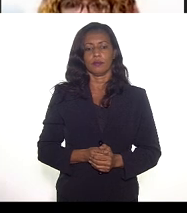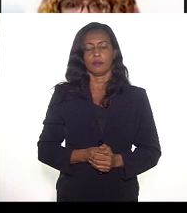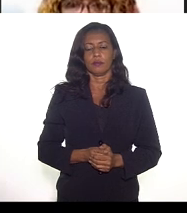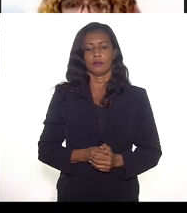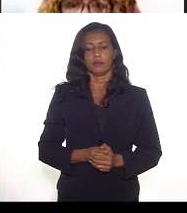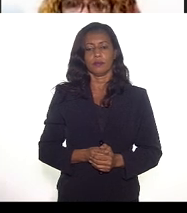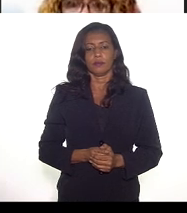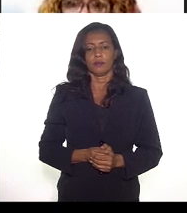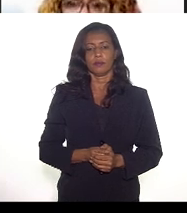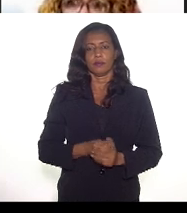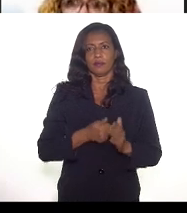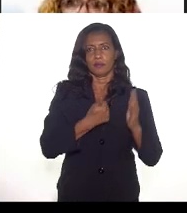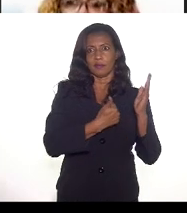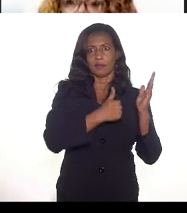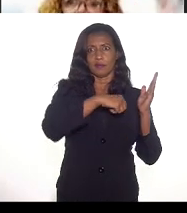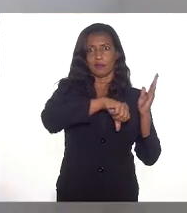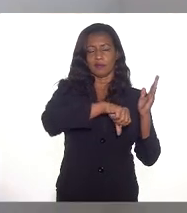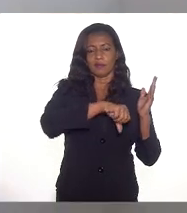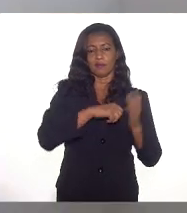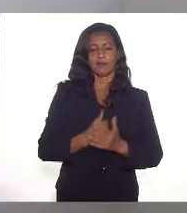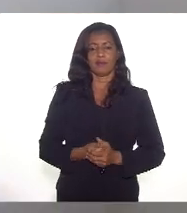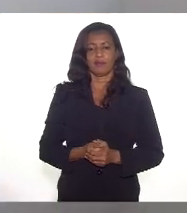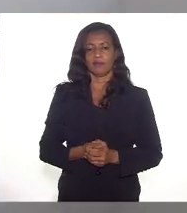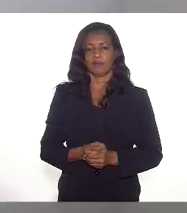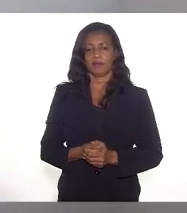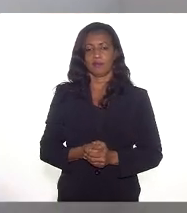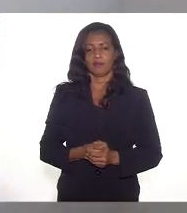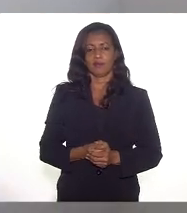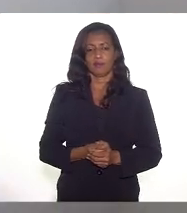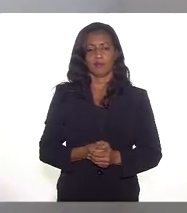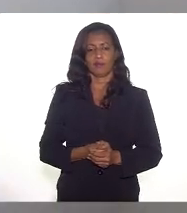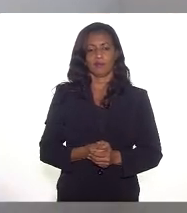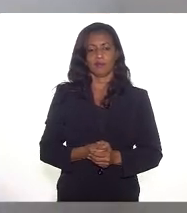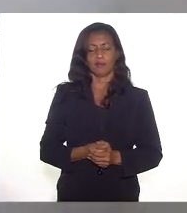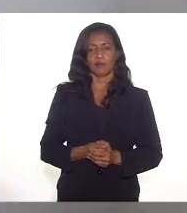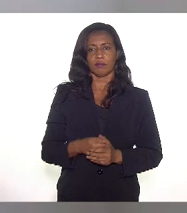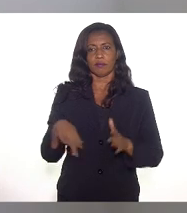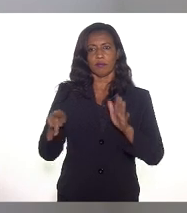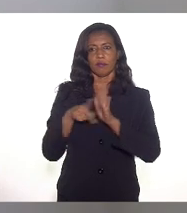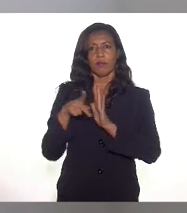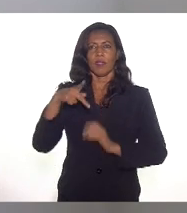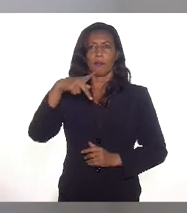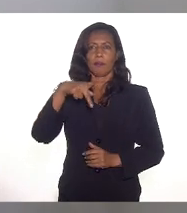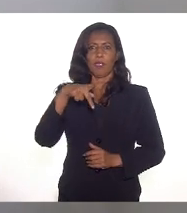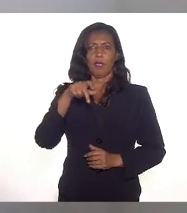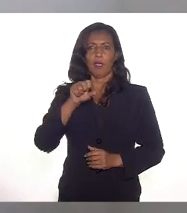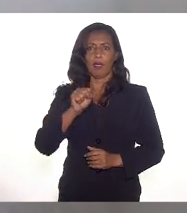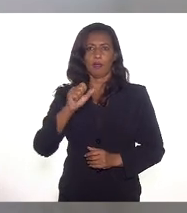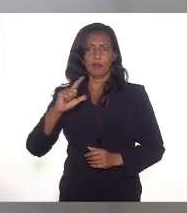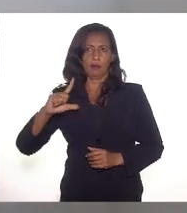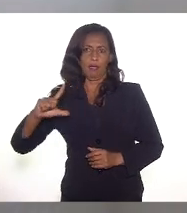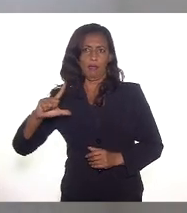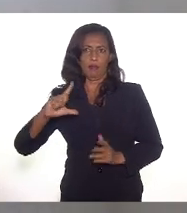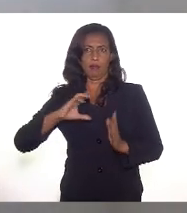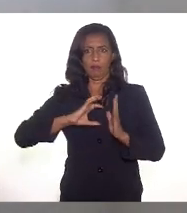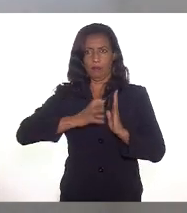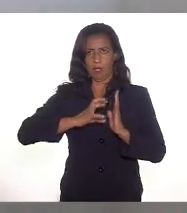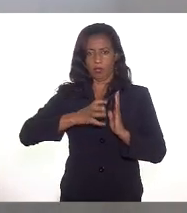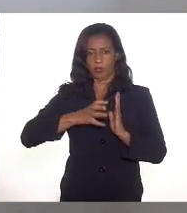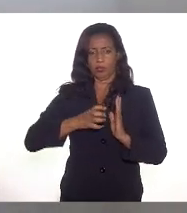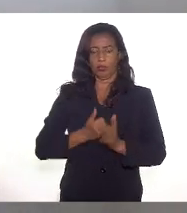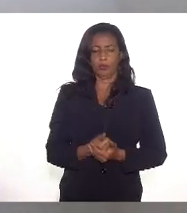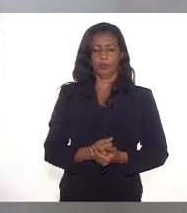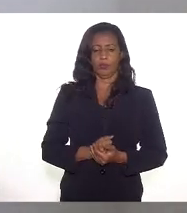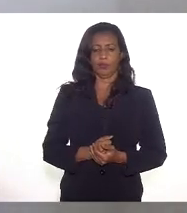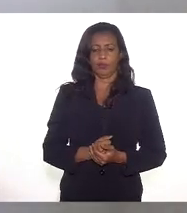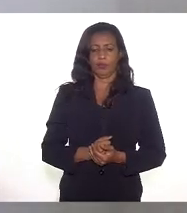Isso. Tá. E a 19 é um destaque da bancada do PSL. Então temos a 9. Aprovada. Essa foi aprovada. É